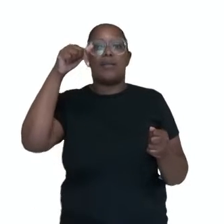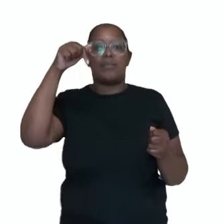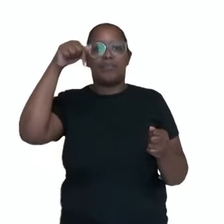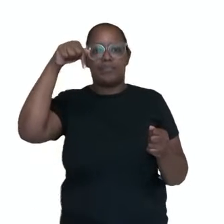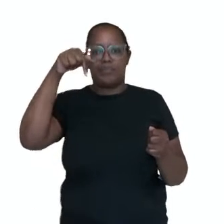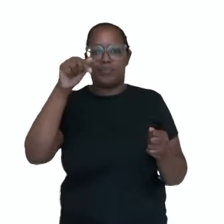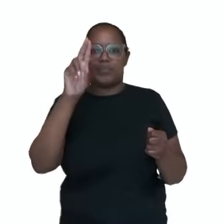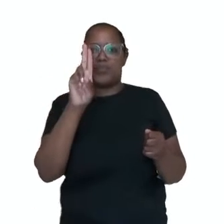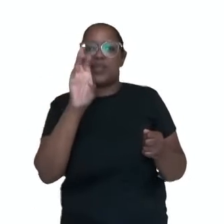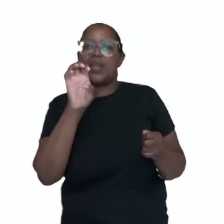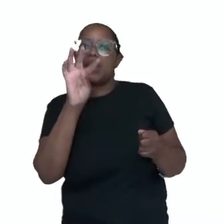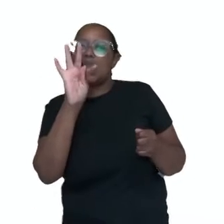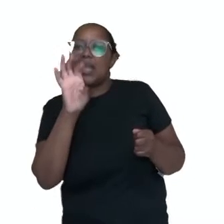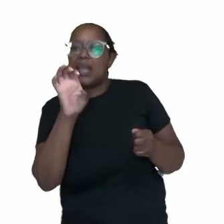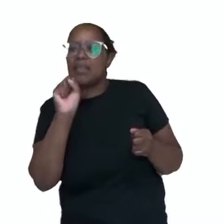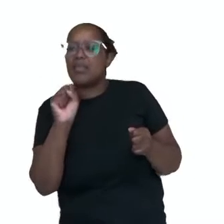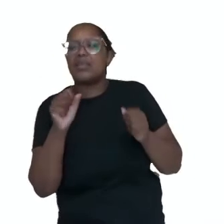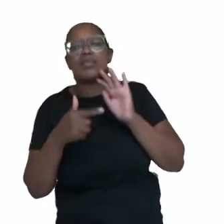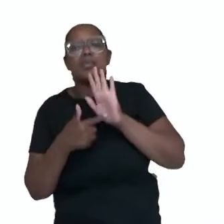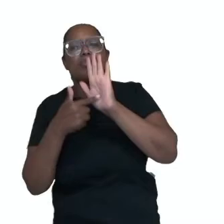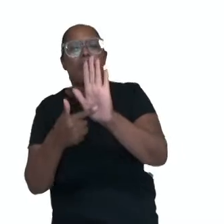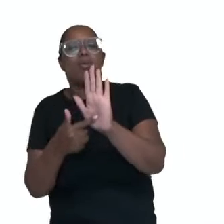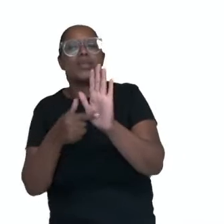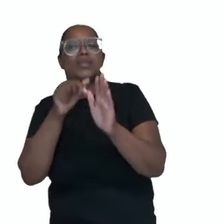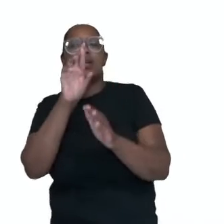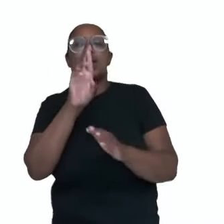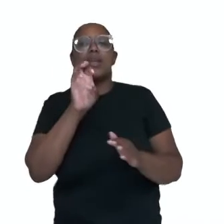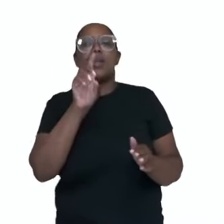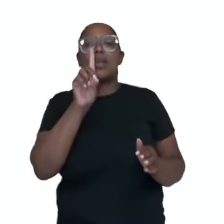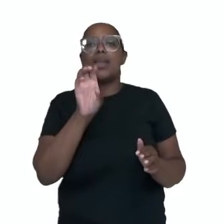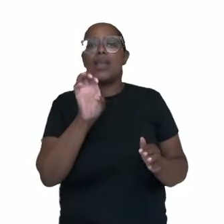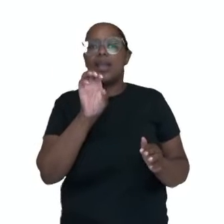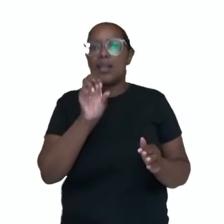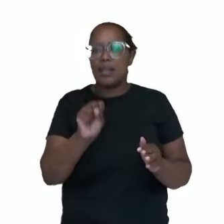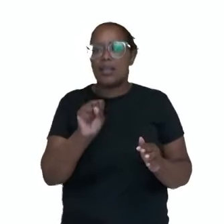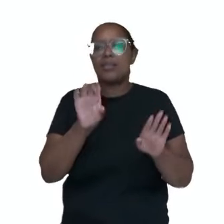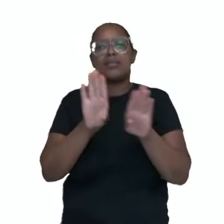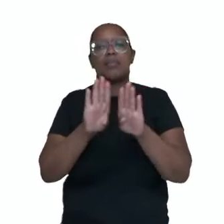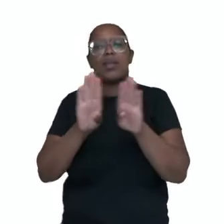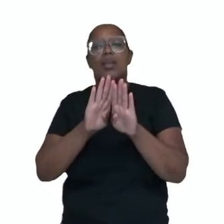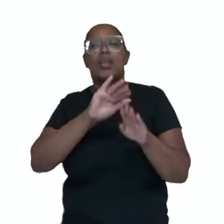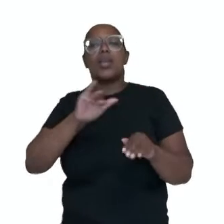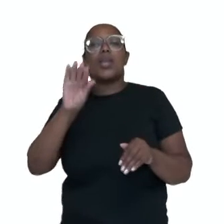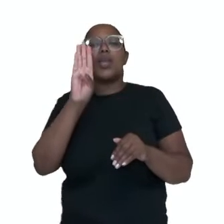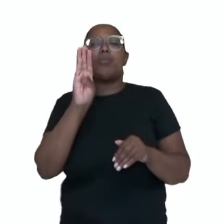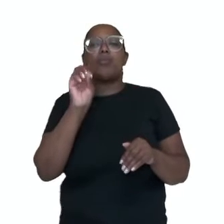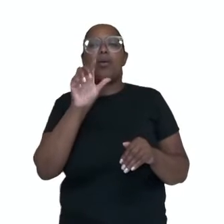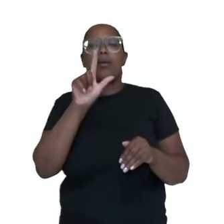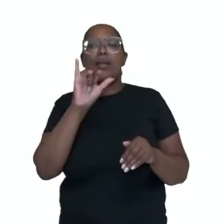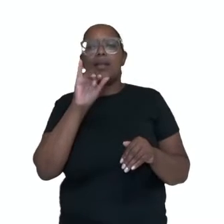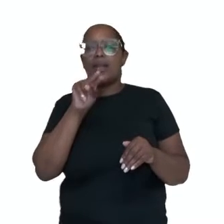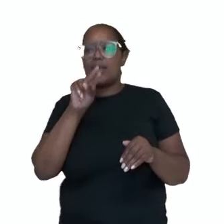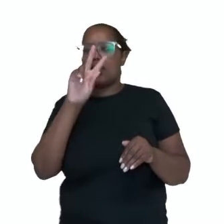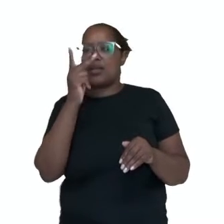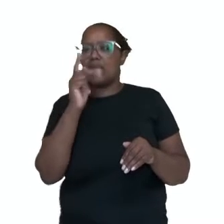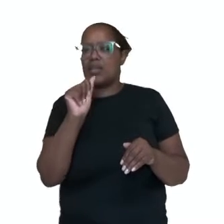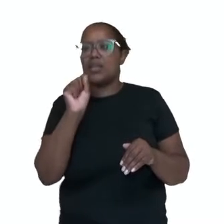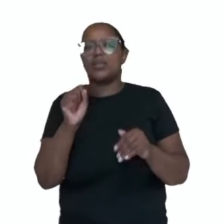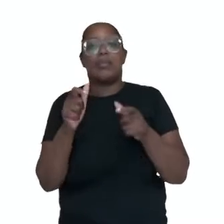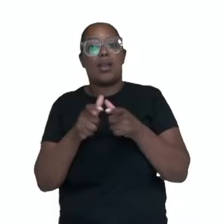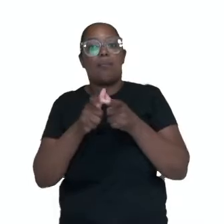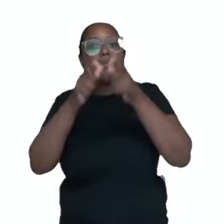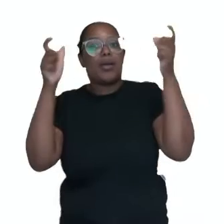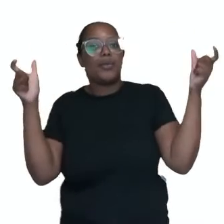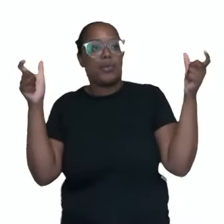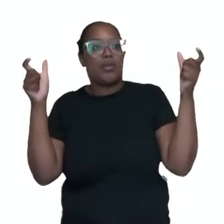né, a rede, algumas bolinhas. Então eram raquetes maiores, né, do que as